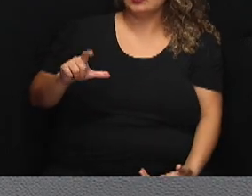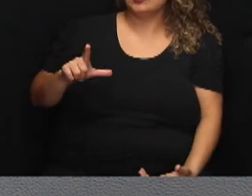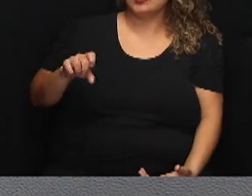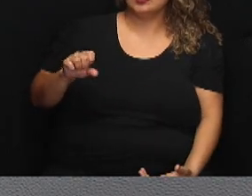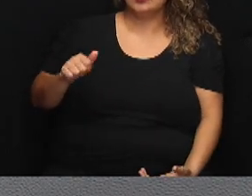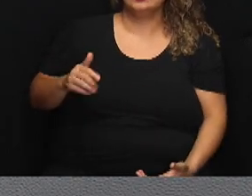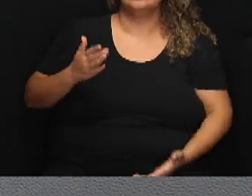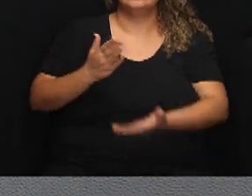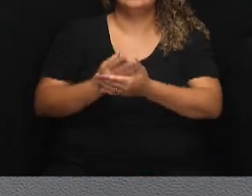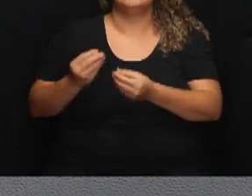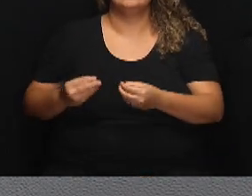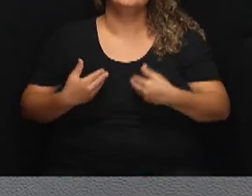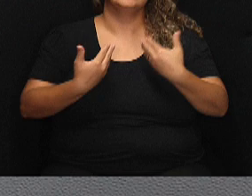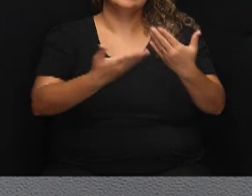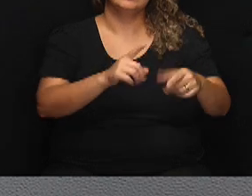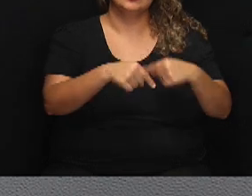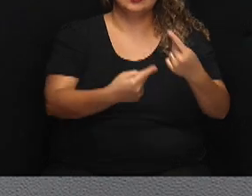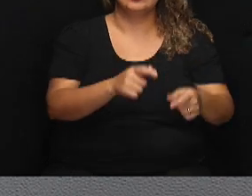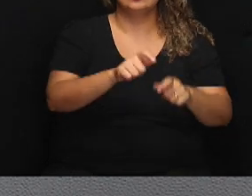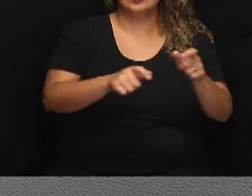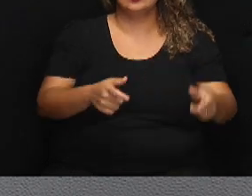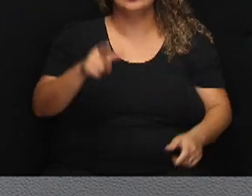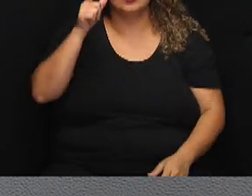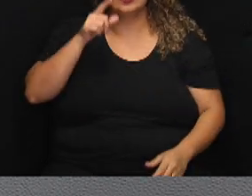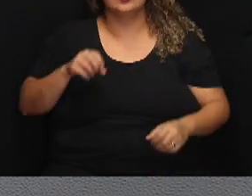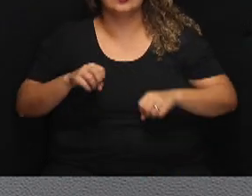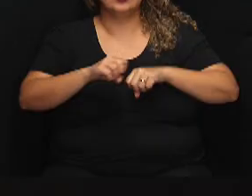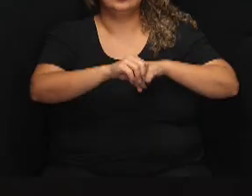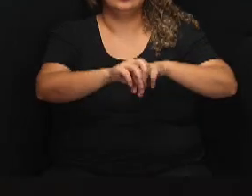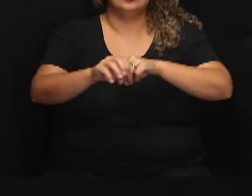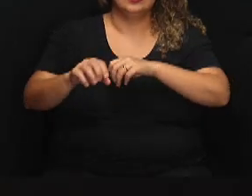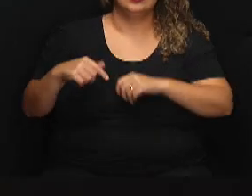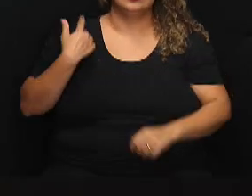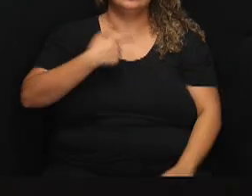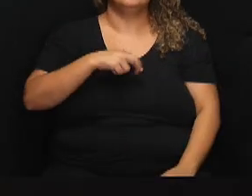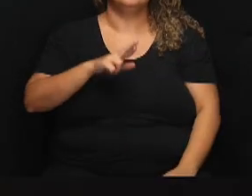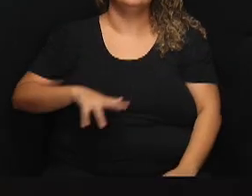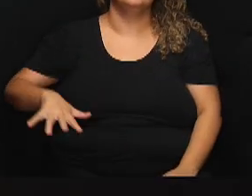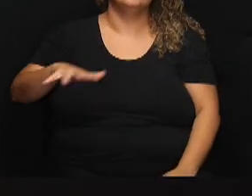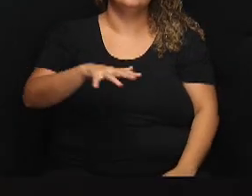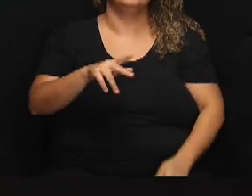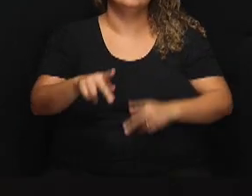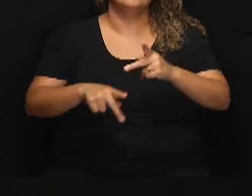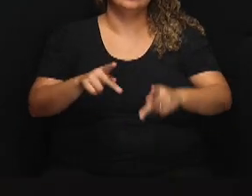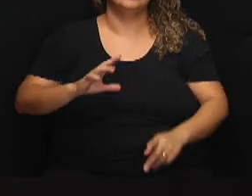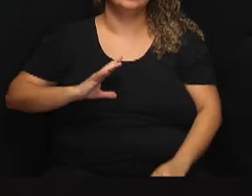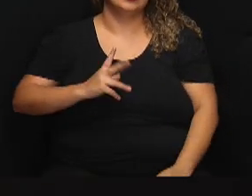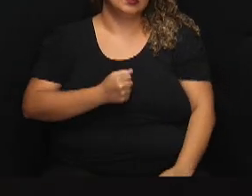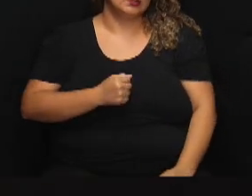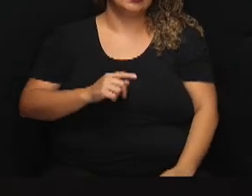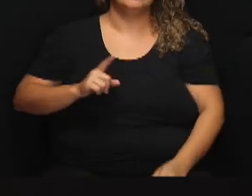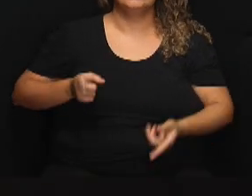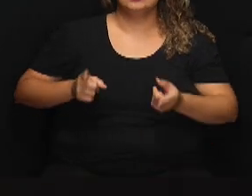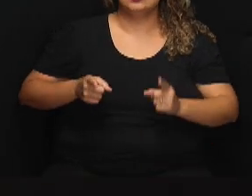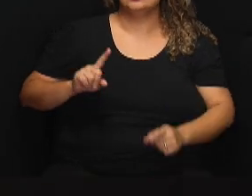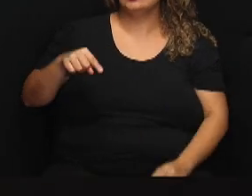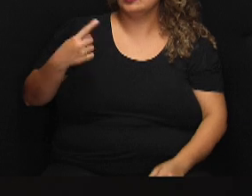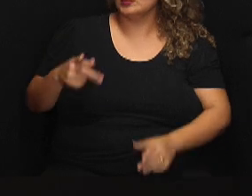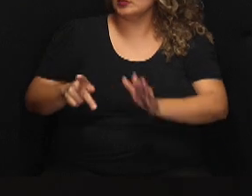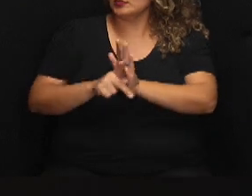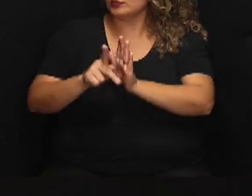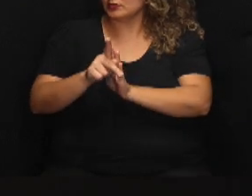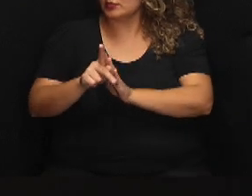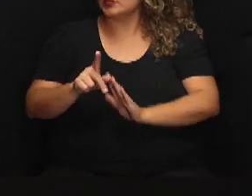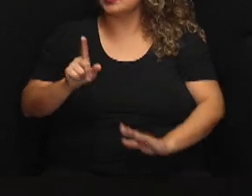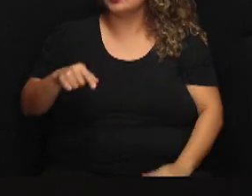para outra pessoa, para que aí sim a gente consiga levar a escolaridade aqui na nossa região da população trans e travesti. Outro projeto é o